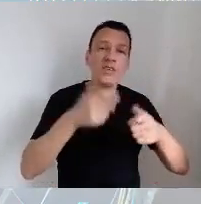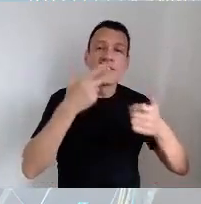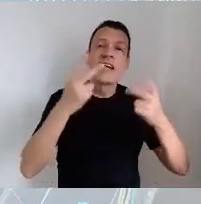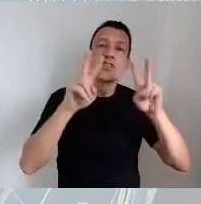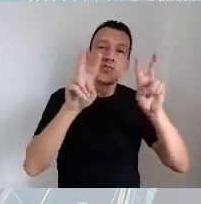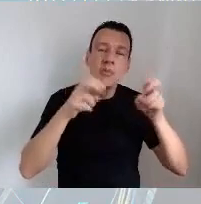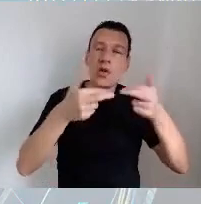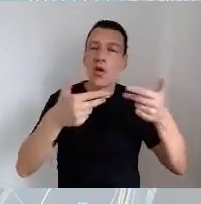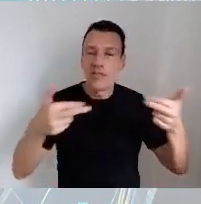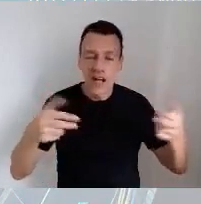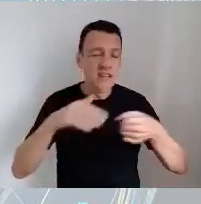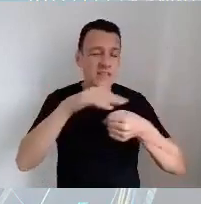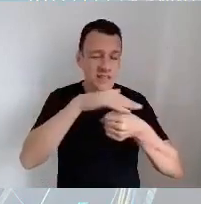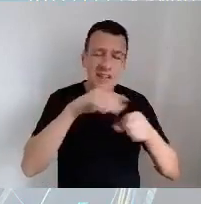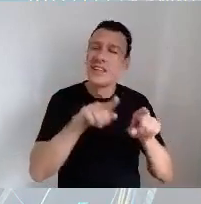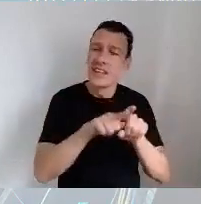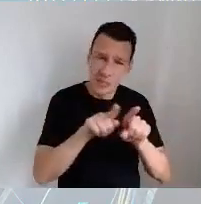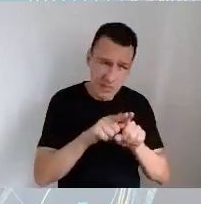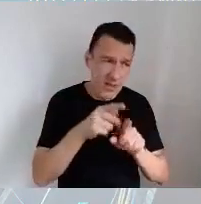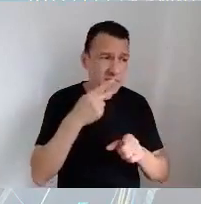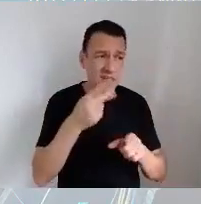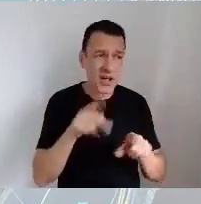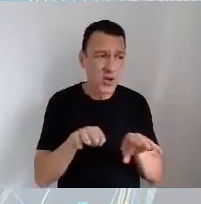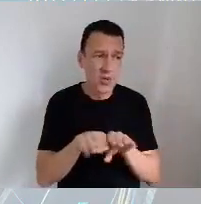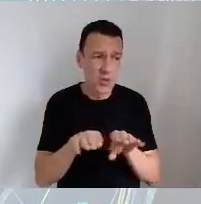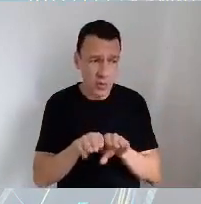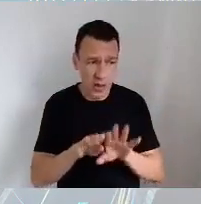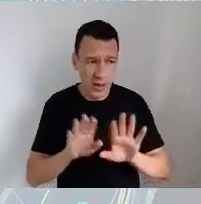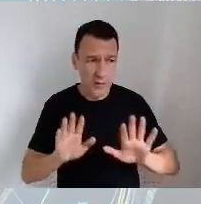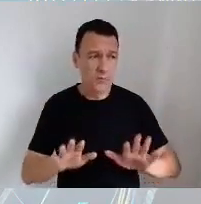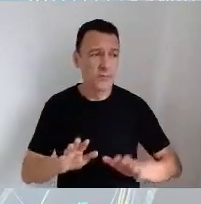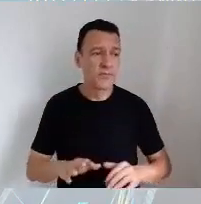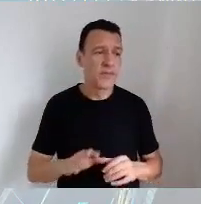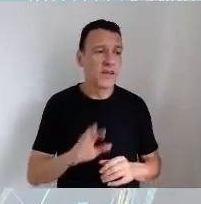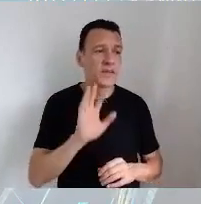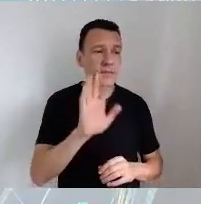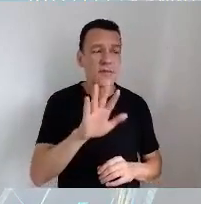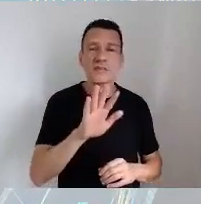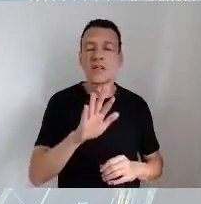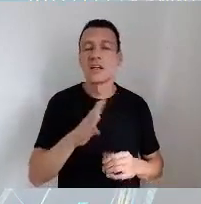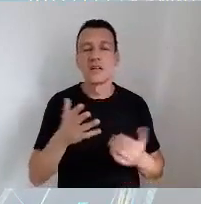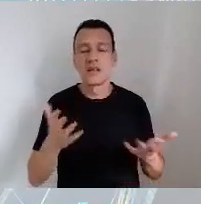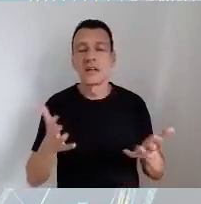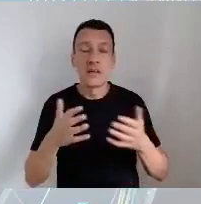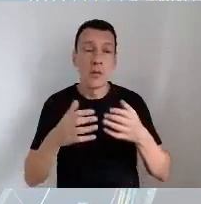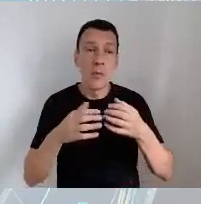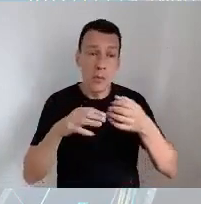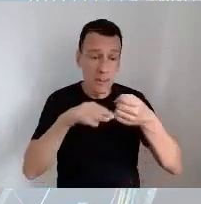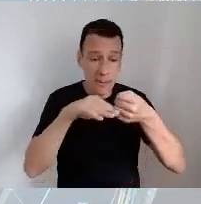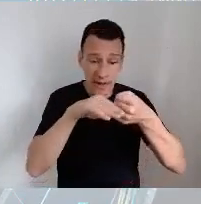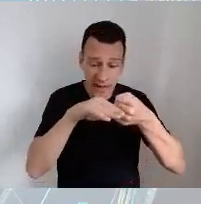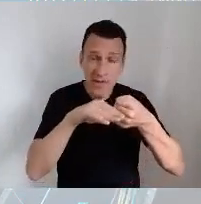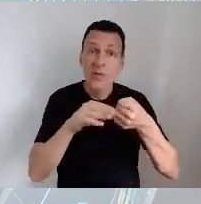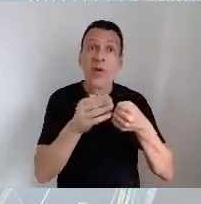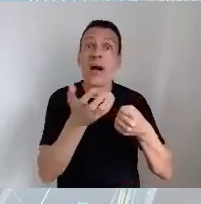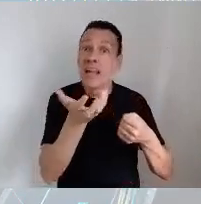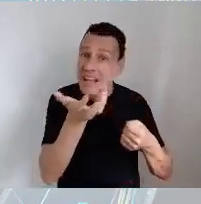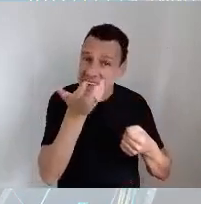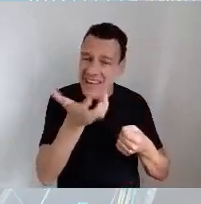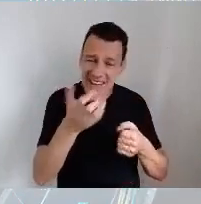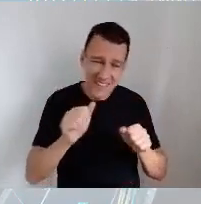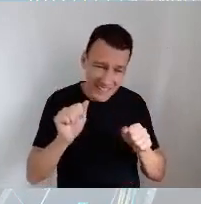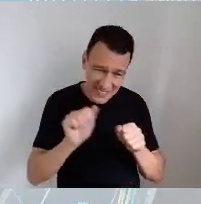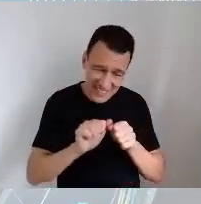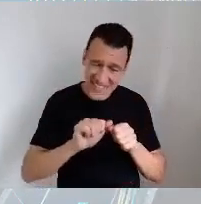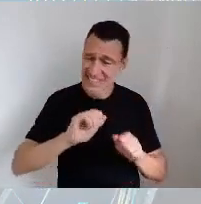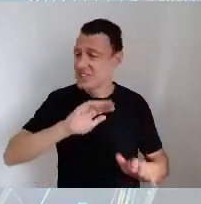então o pleno do Senor o pleno é um cara obsecado por sempre fazer Aisa certa